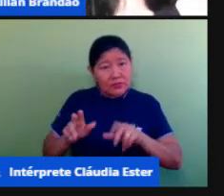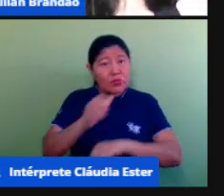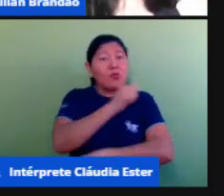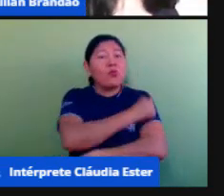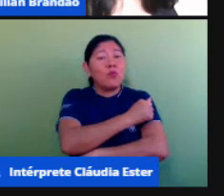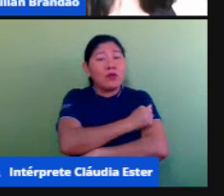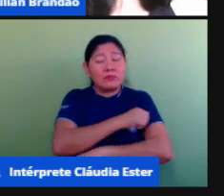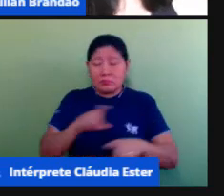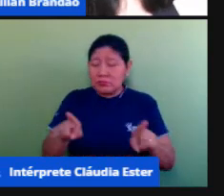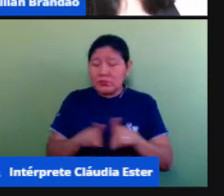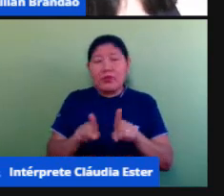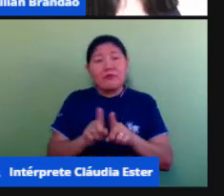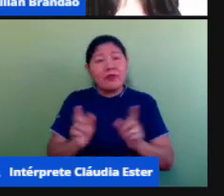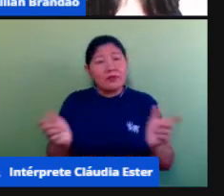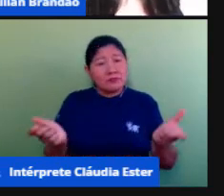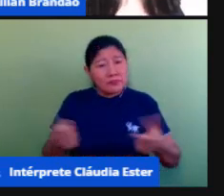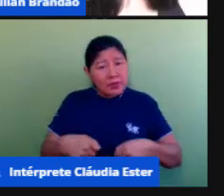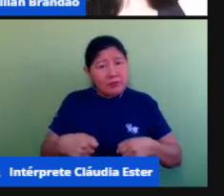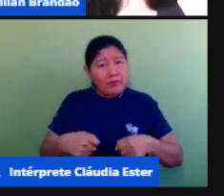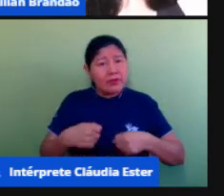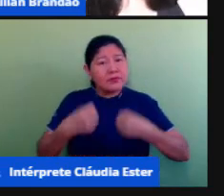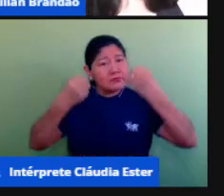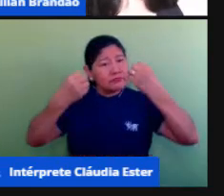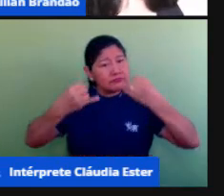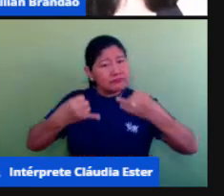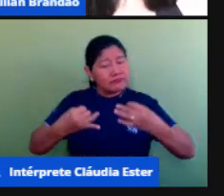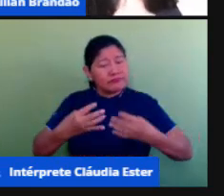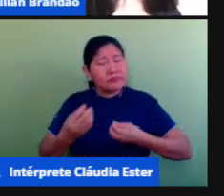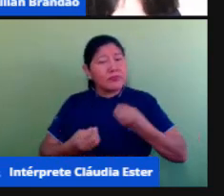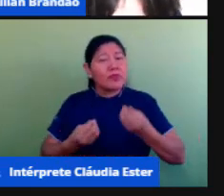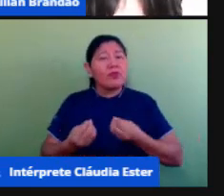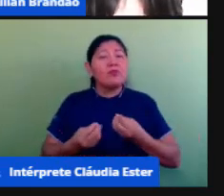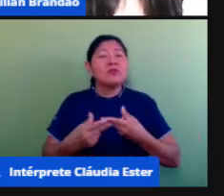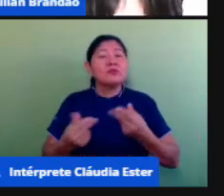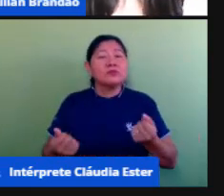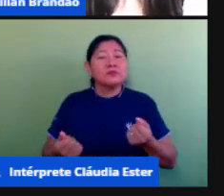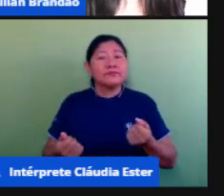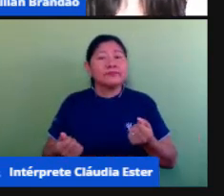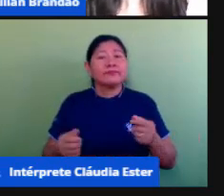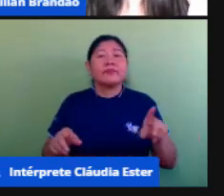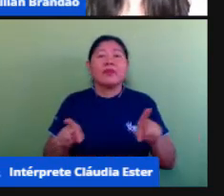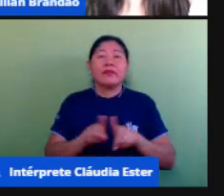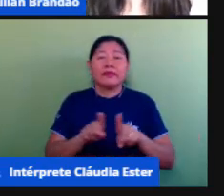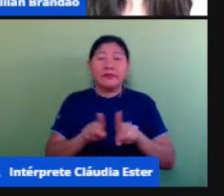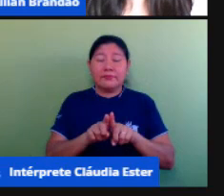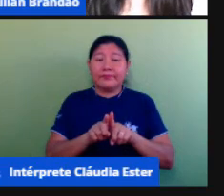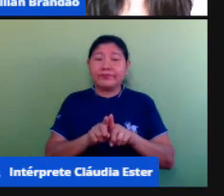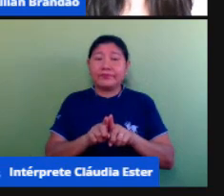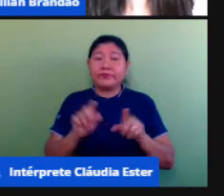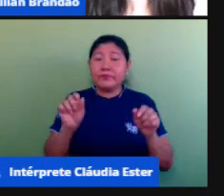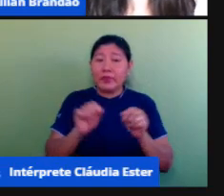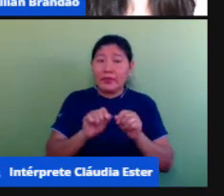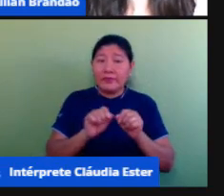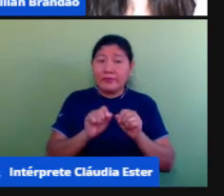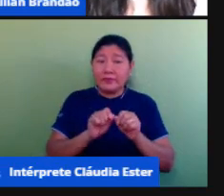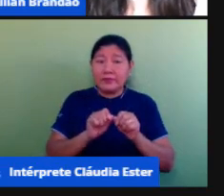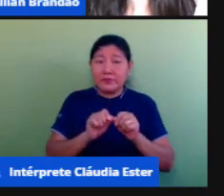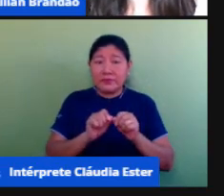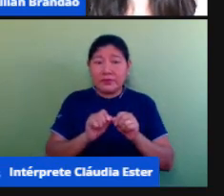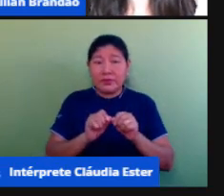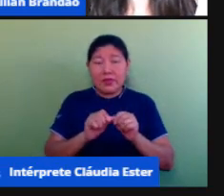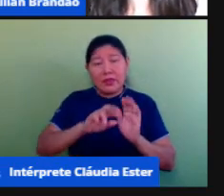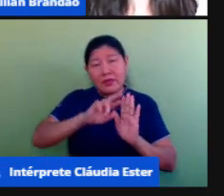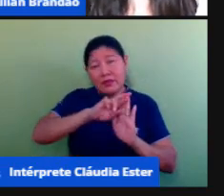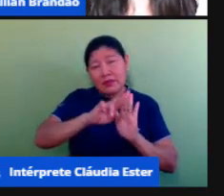prática que nós adotamos também foi a questão da inserção da rotina online. Eu trouxe até um vídeo, pode passar, por